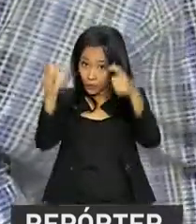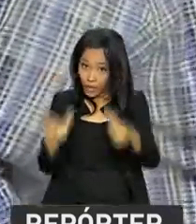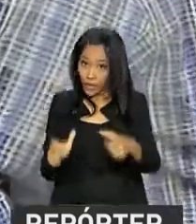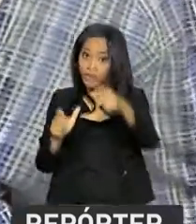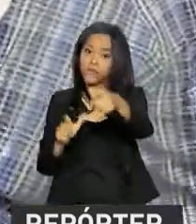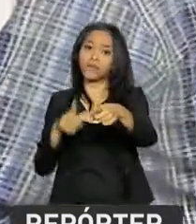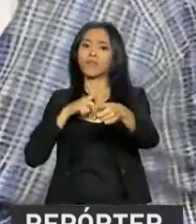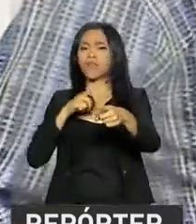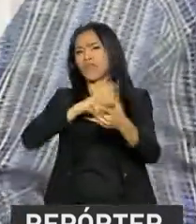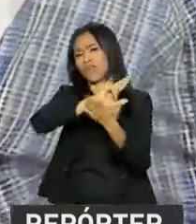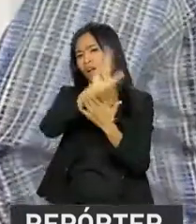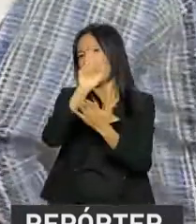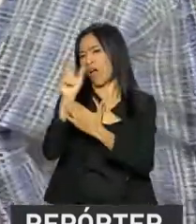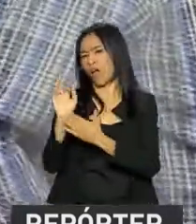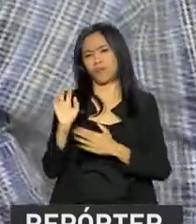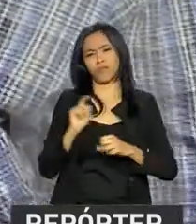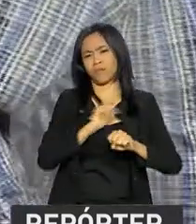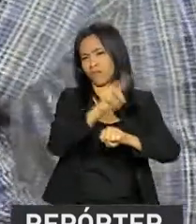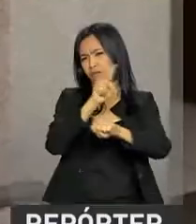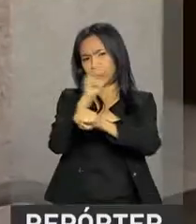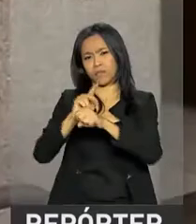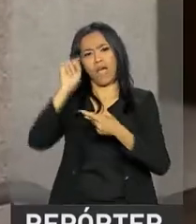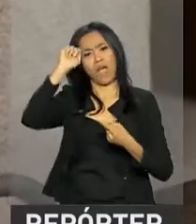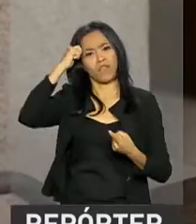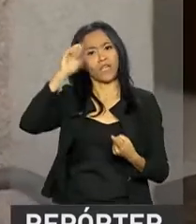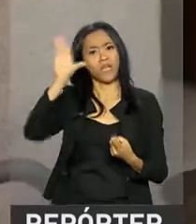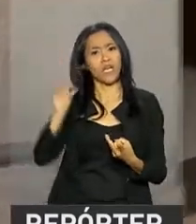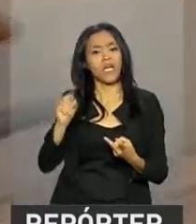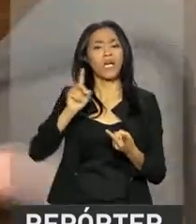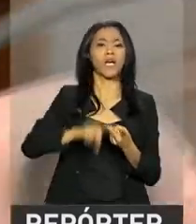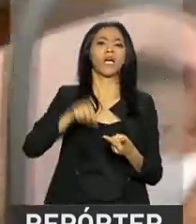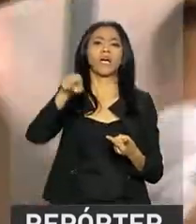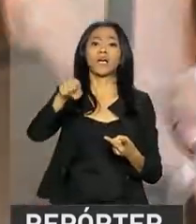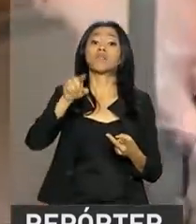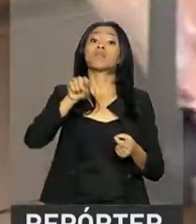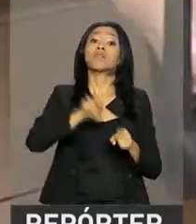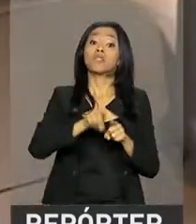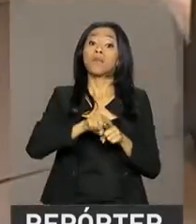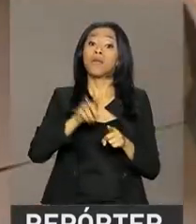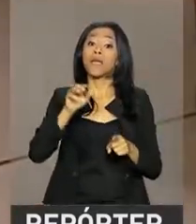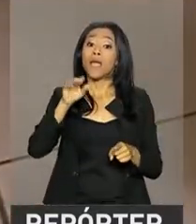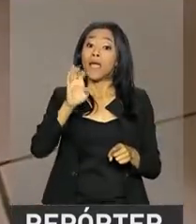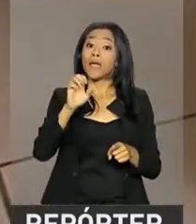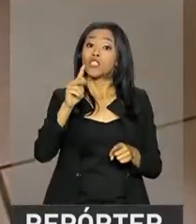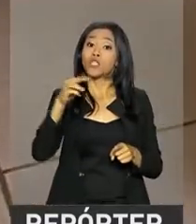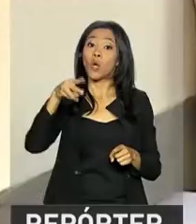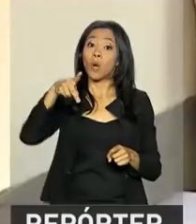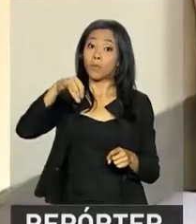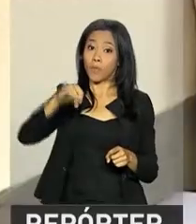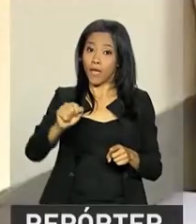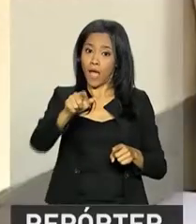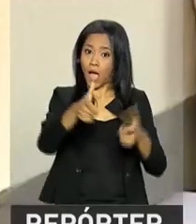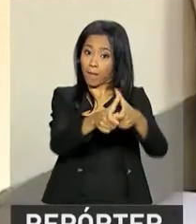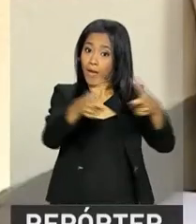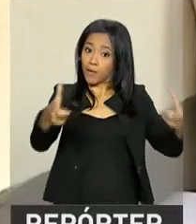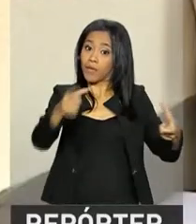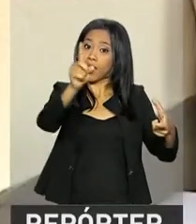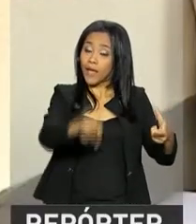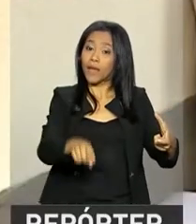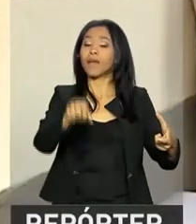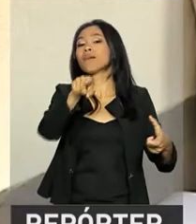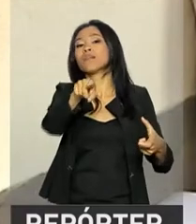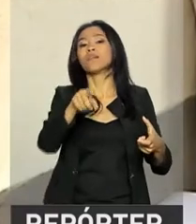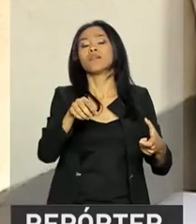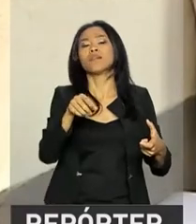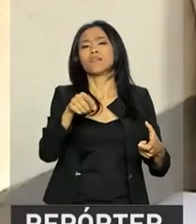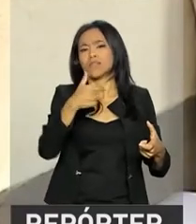vivem imigrantes de vários lugares, africanos de Angola, Moçambique e Etiópia. Os haitianos são maioria, mas também há